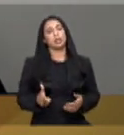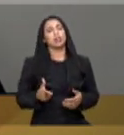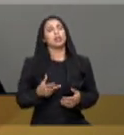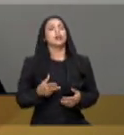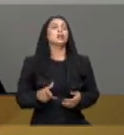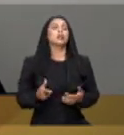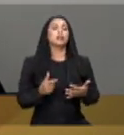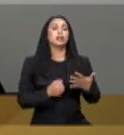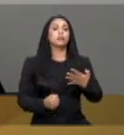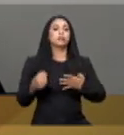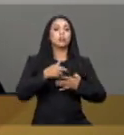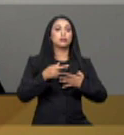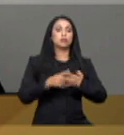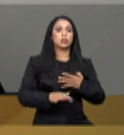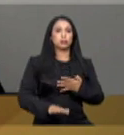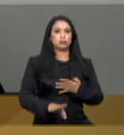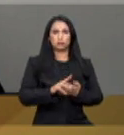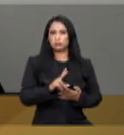atribuída, prevaleceu